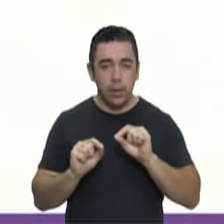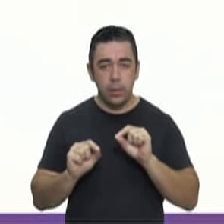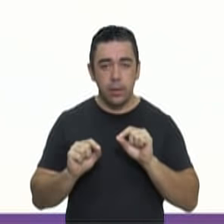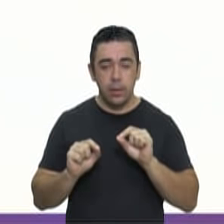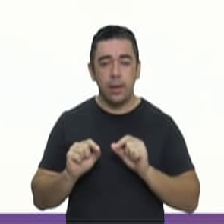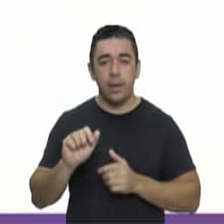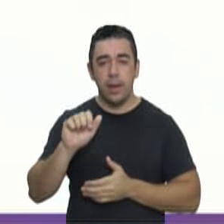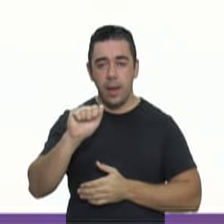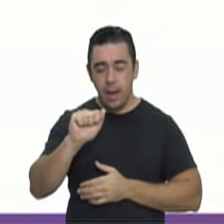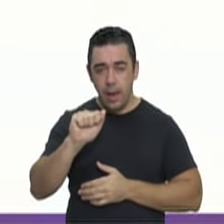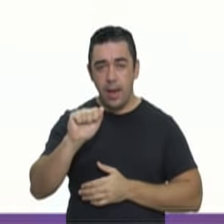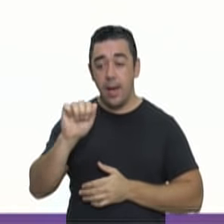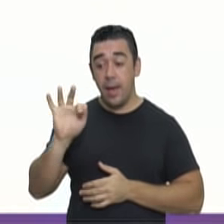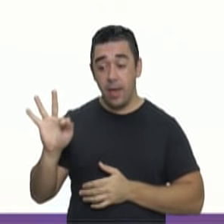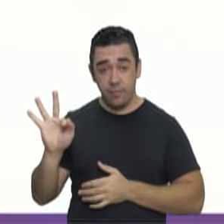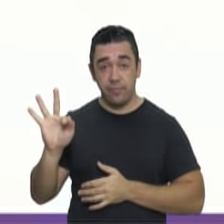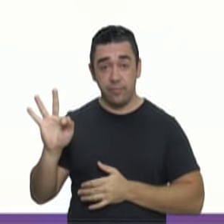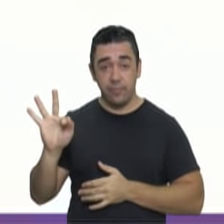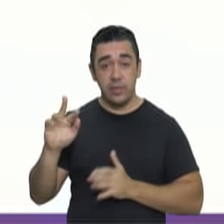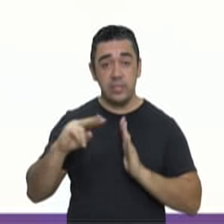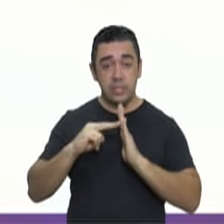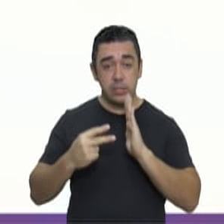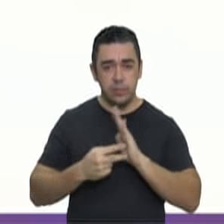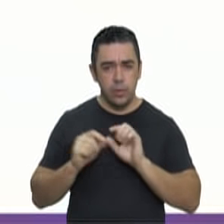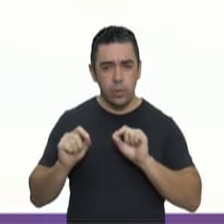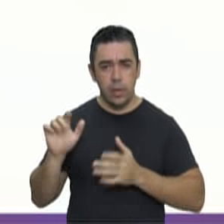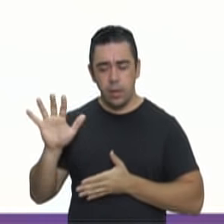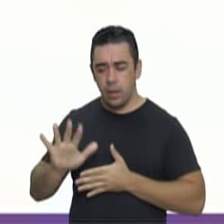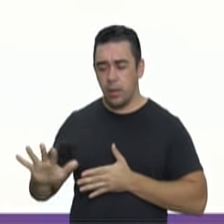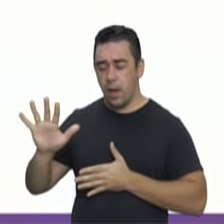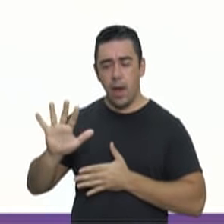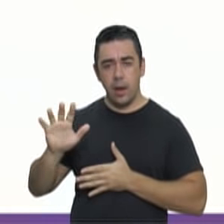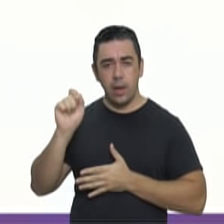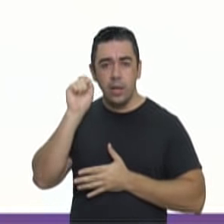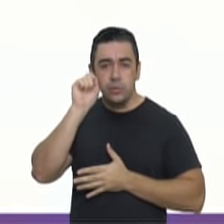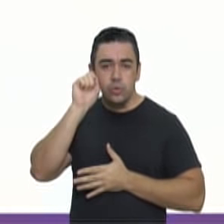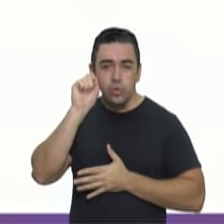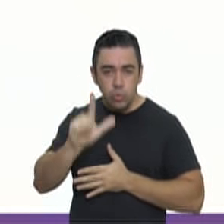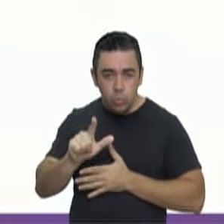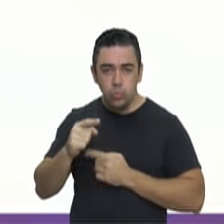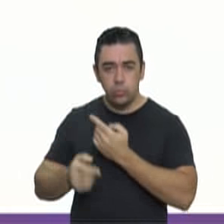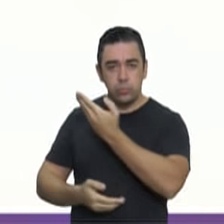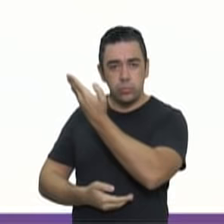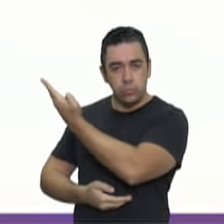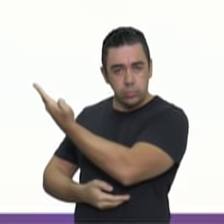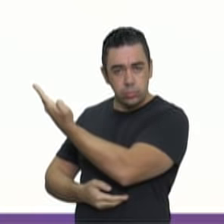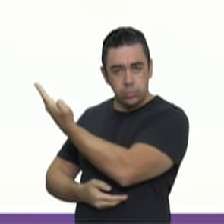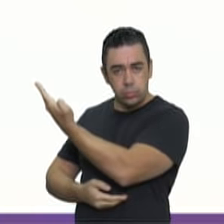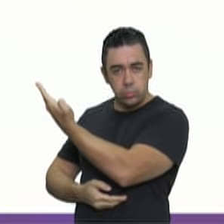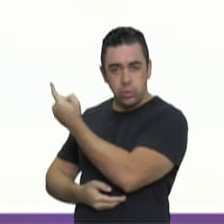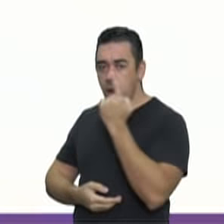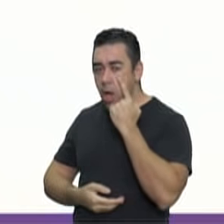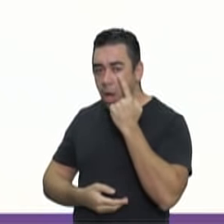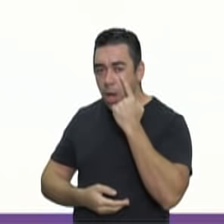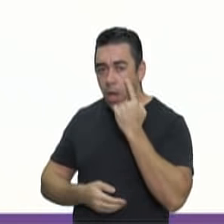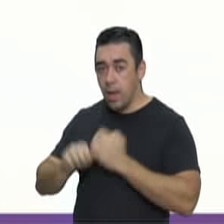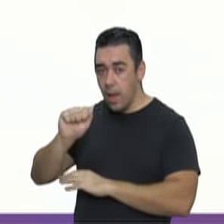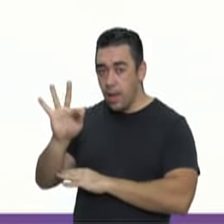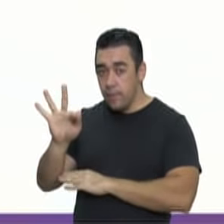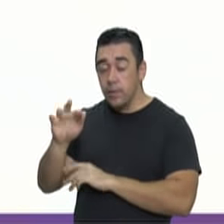letra AF. Então toda essa região que está em azul na sua tela ali, ó, de clima